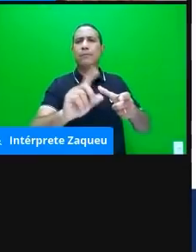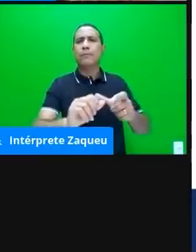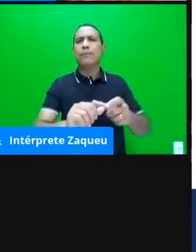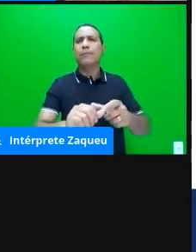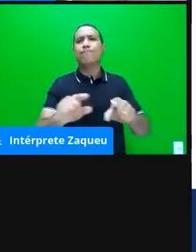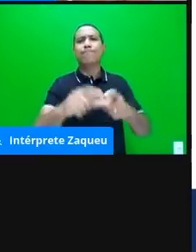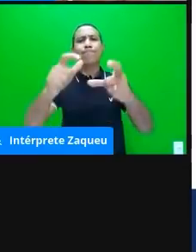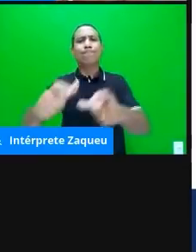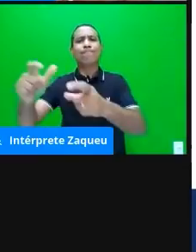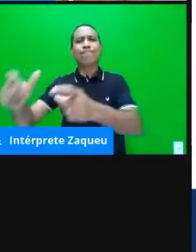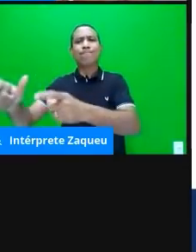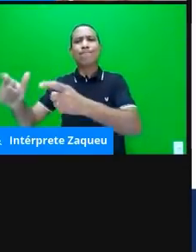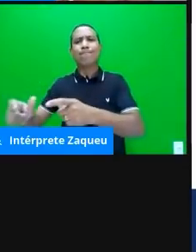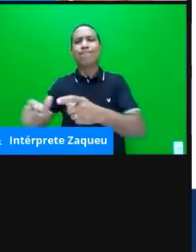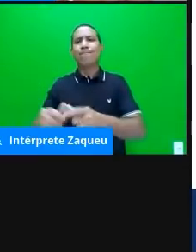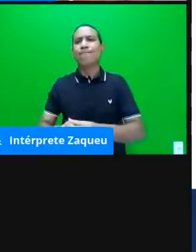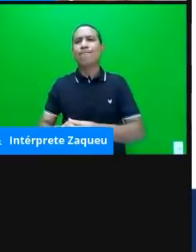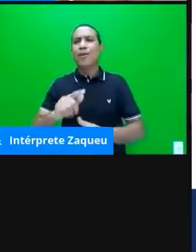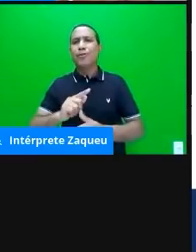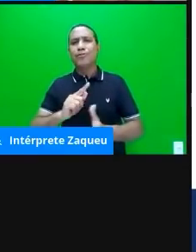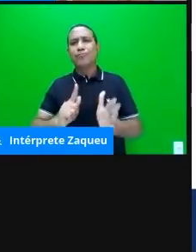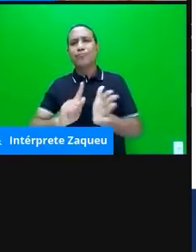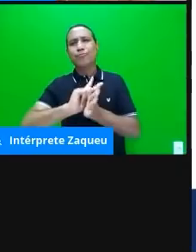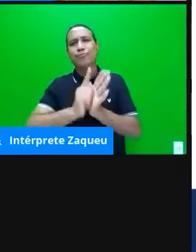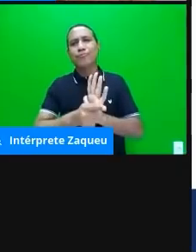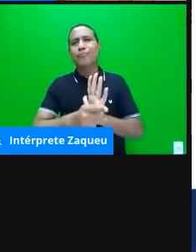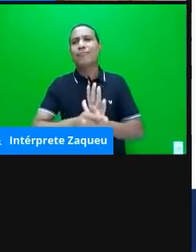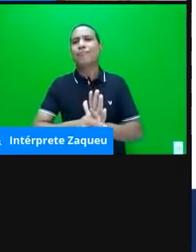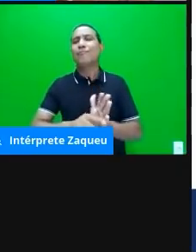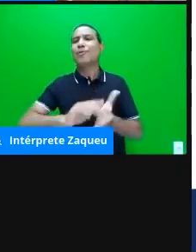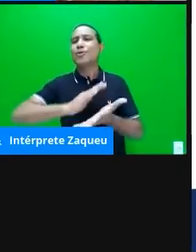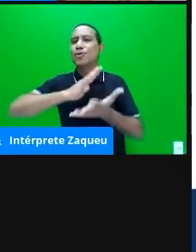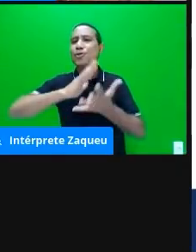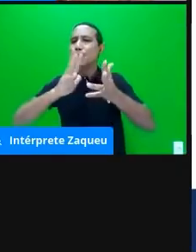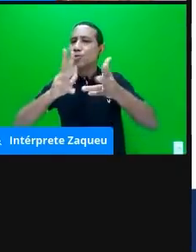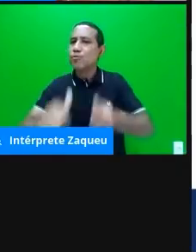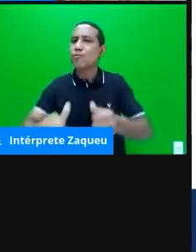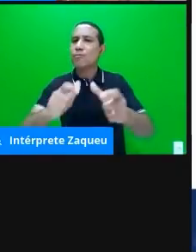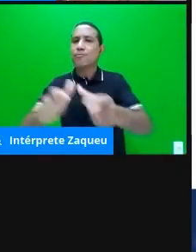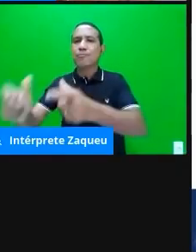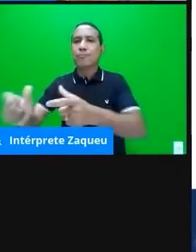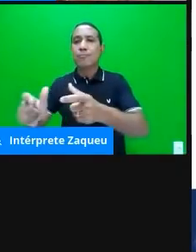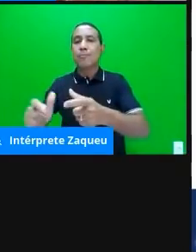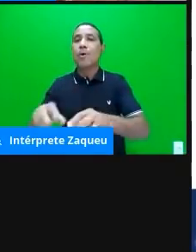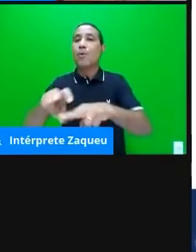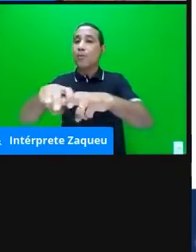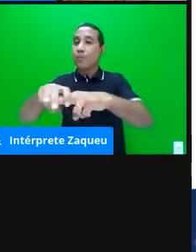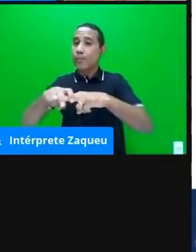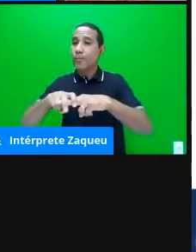da língua. Então, elas vêm com a modalidade do multiletramento.